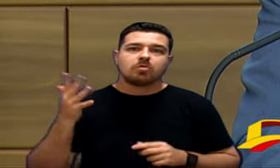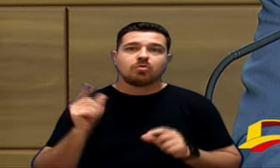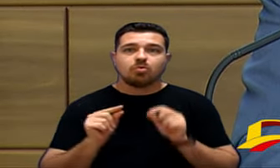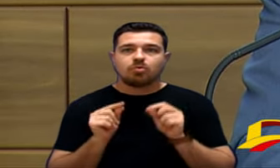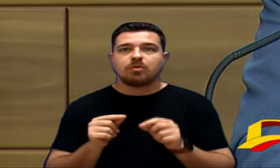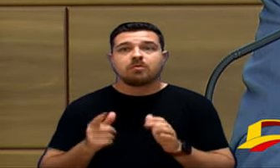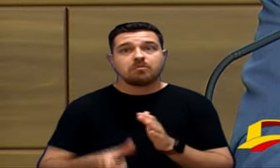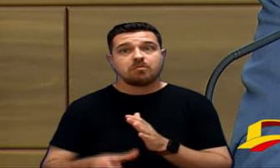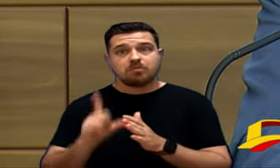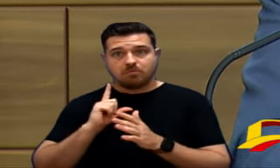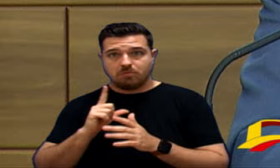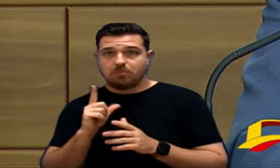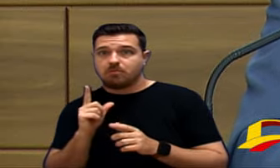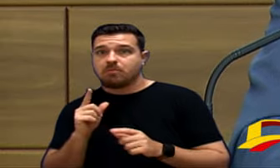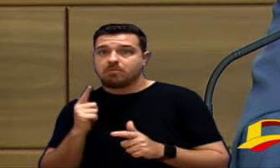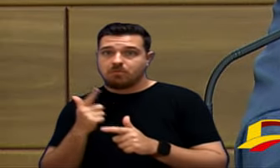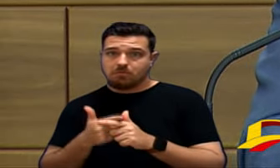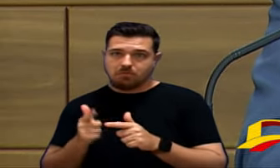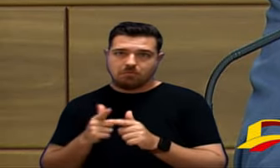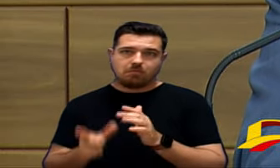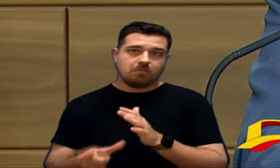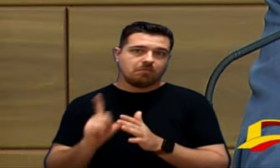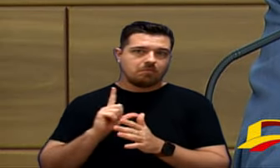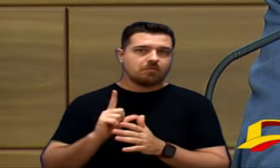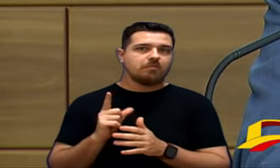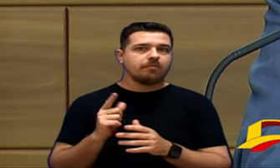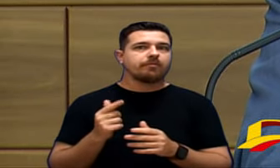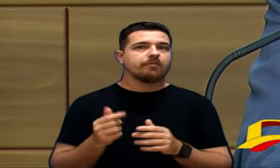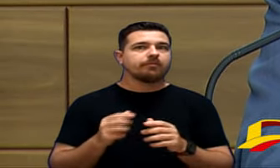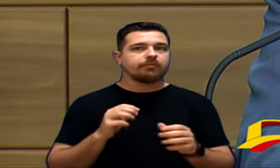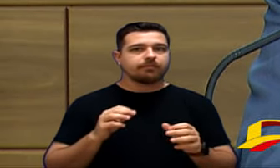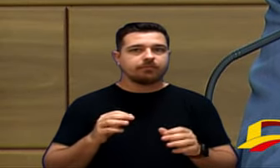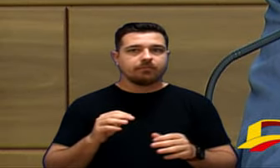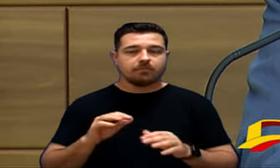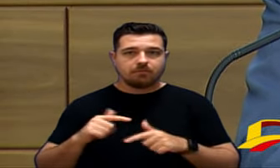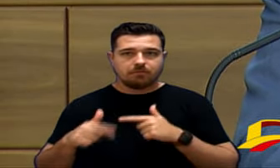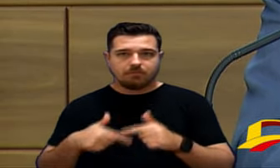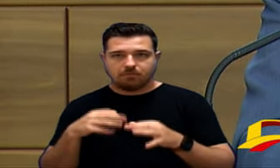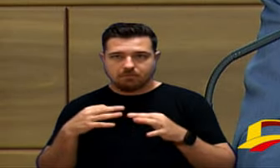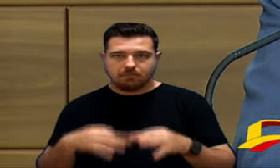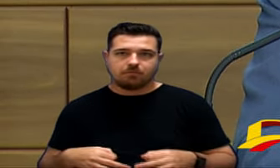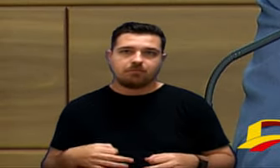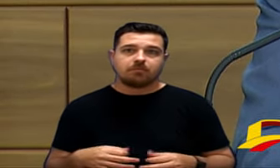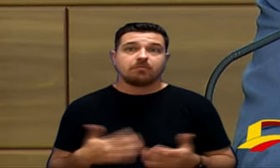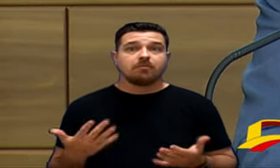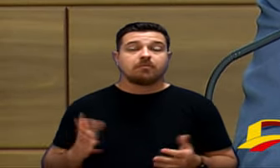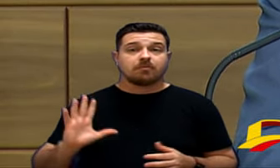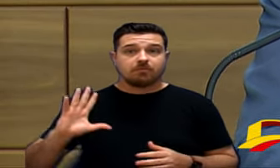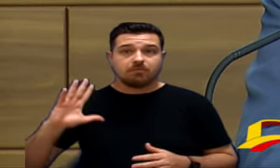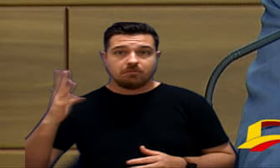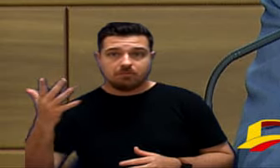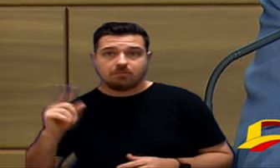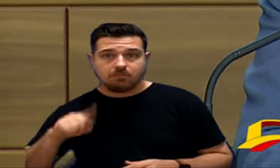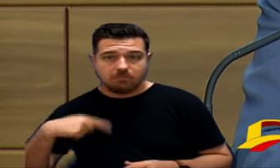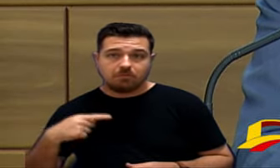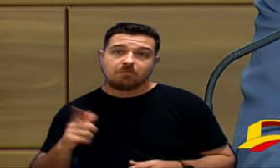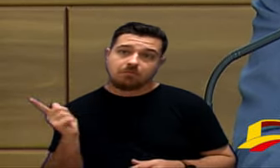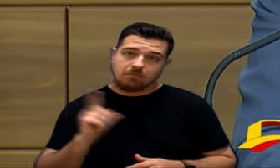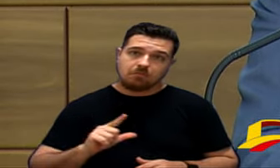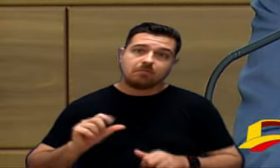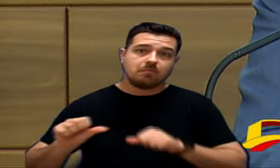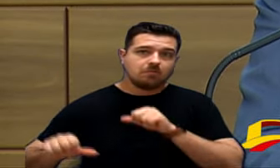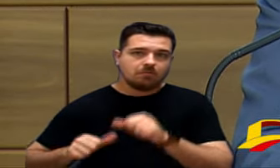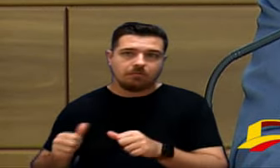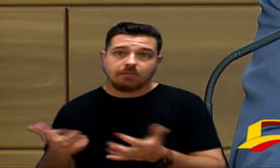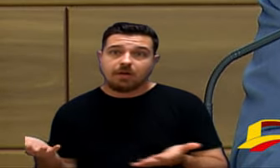prevenir esses problemas Quando o problema já ocorre a gente age de maneira degir os problemas de maneira corretiva agora